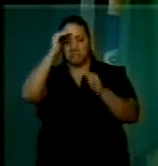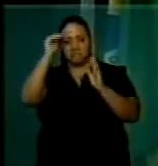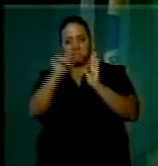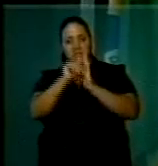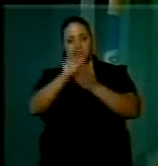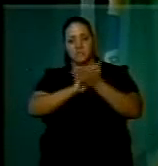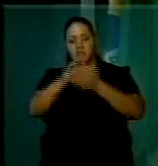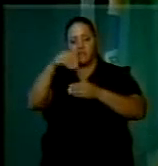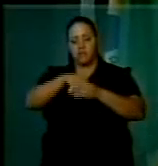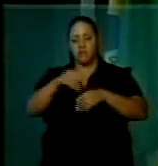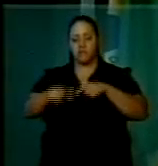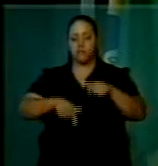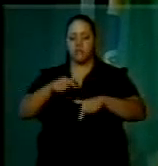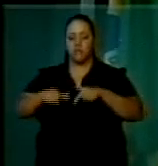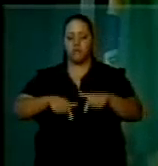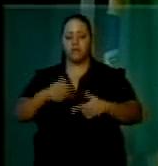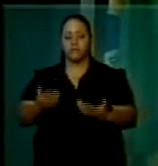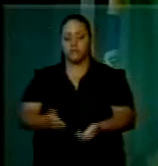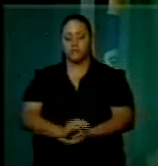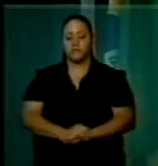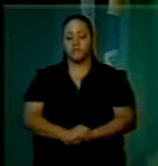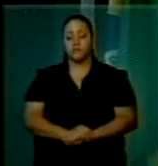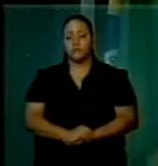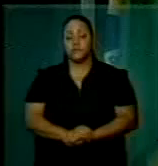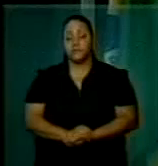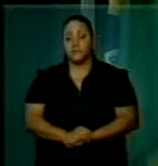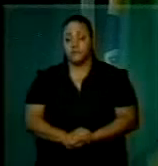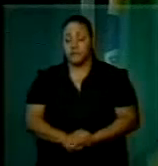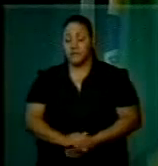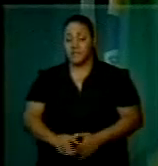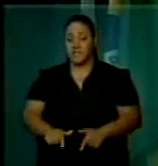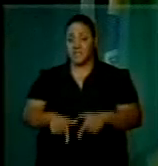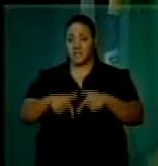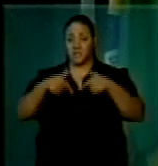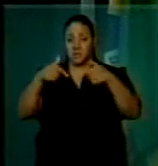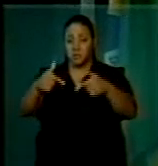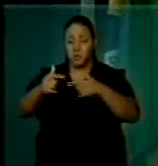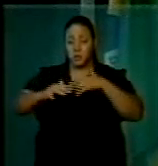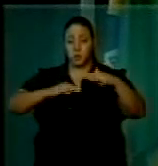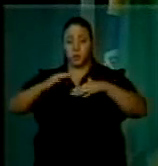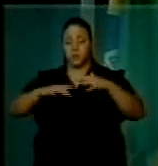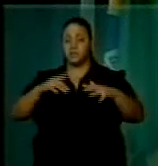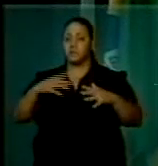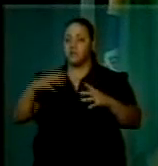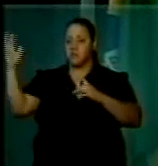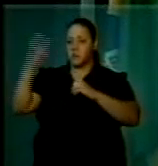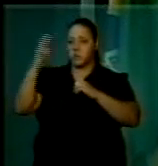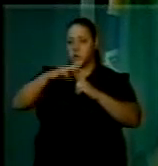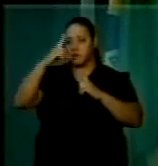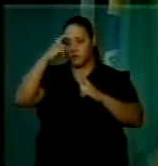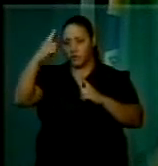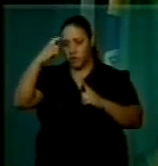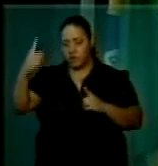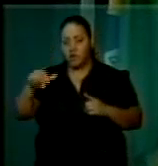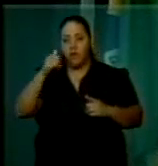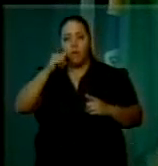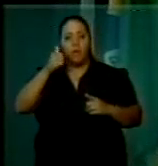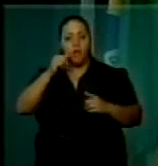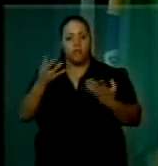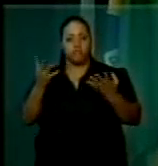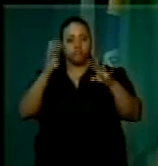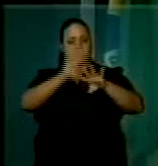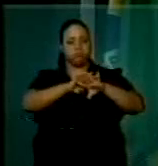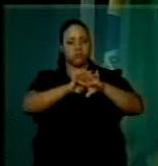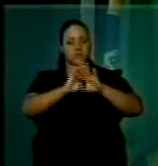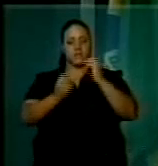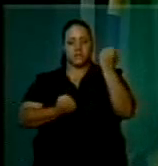as reivindicações. A manifestação foi reprimida com total violência. As mulheres foram trancadas dentro